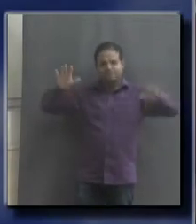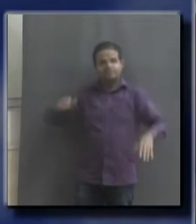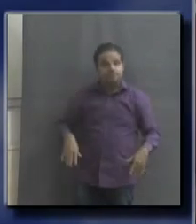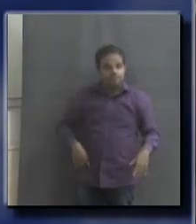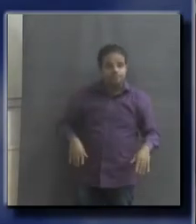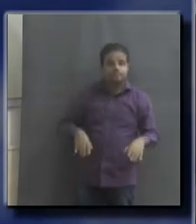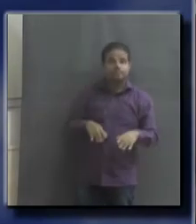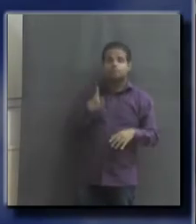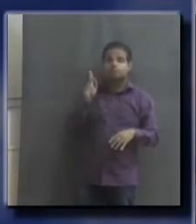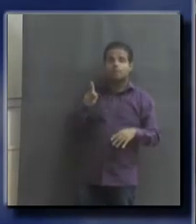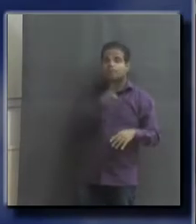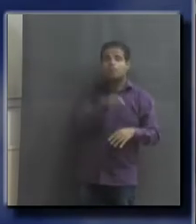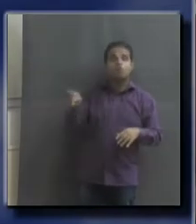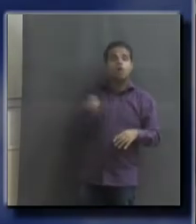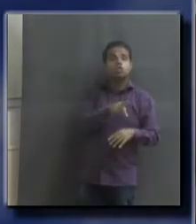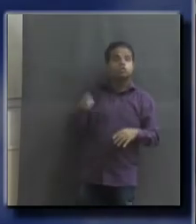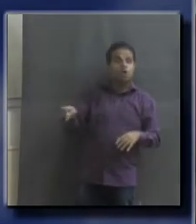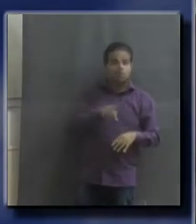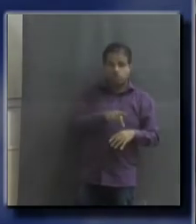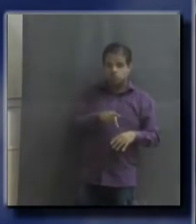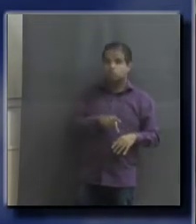quem daqui é docente?